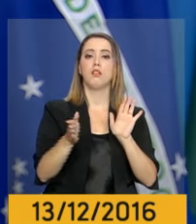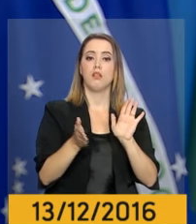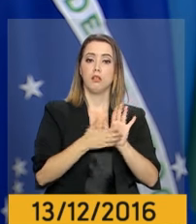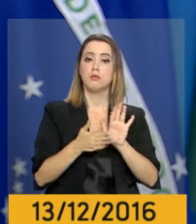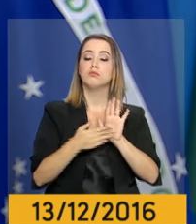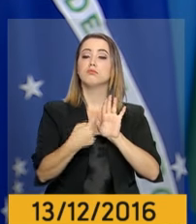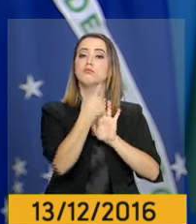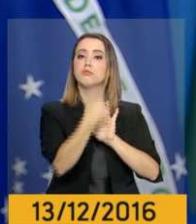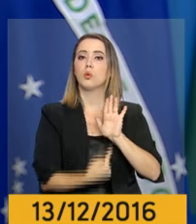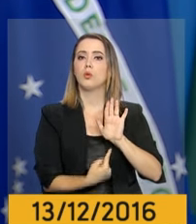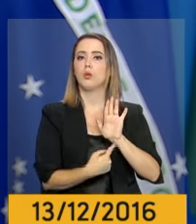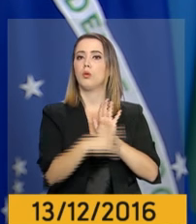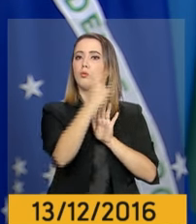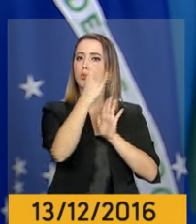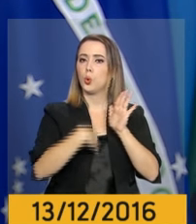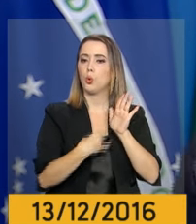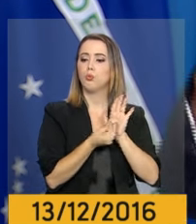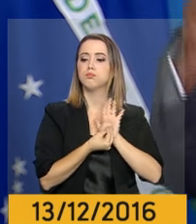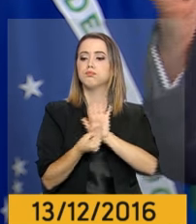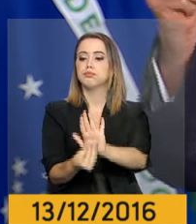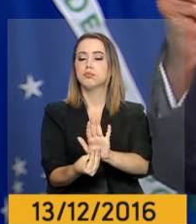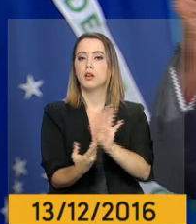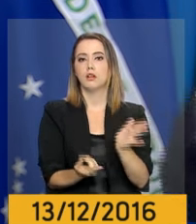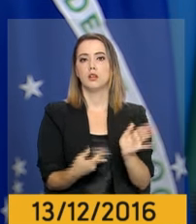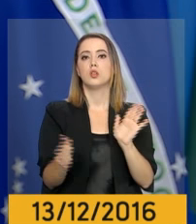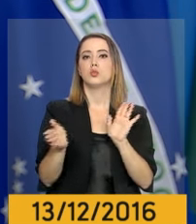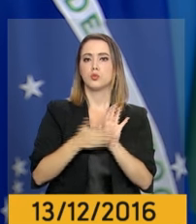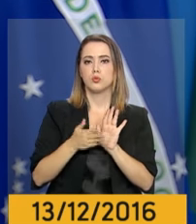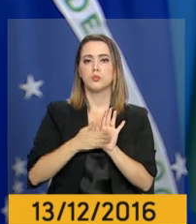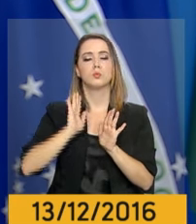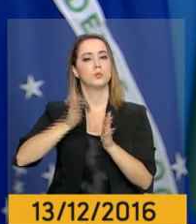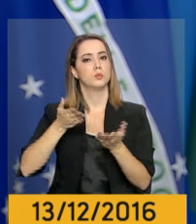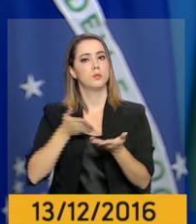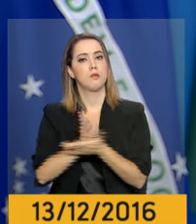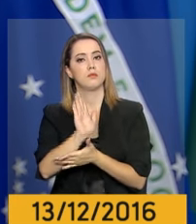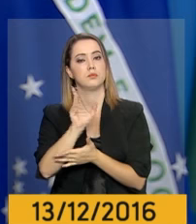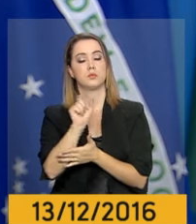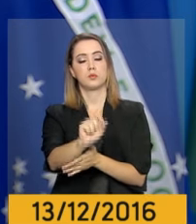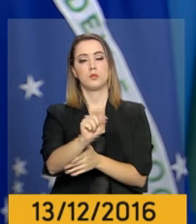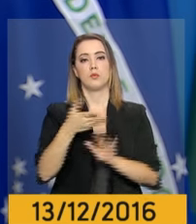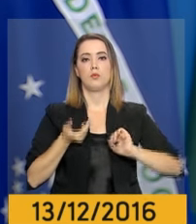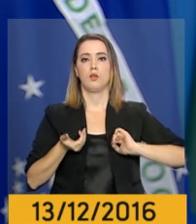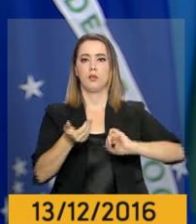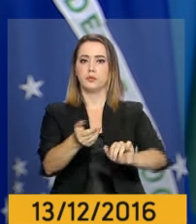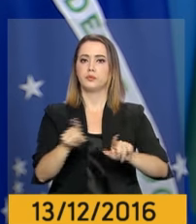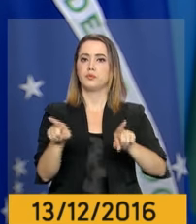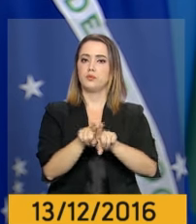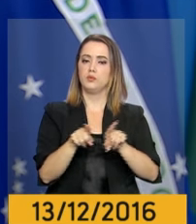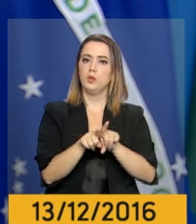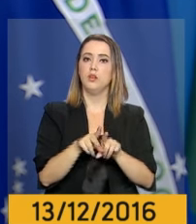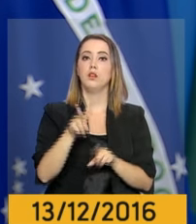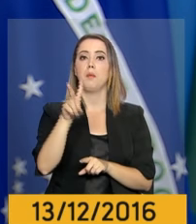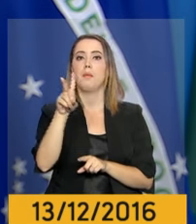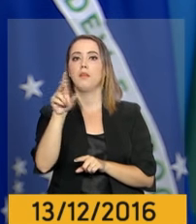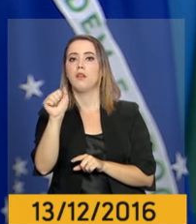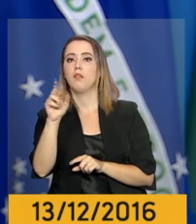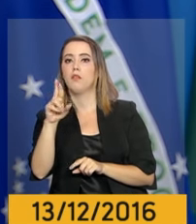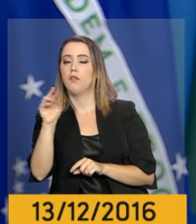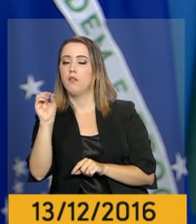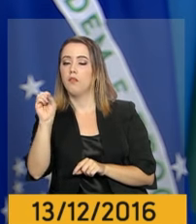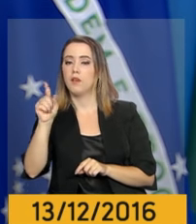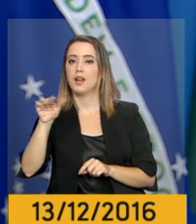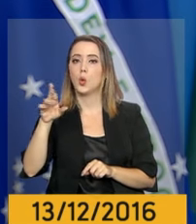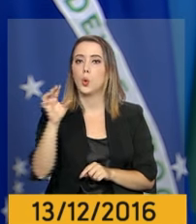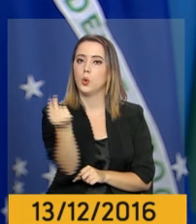há o fato que está sendo apresentado aqui de propostas que estão sendo aprovadas pelo Congresso Nacional. a valores que estão sendo